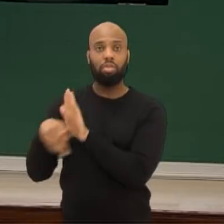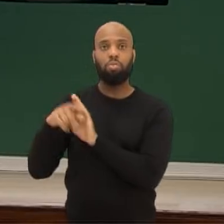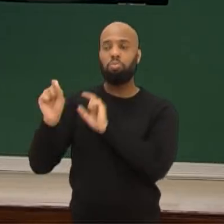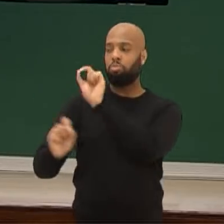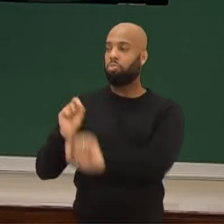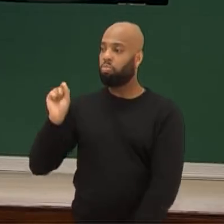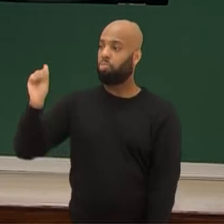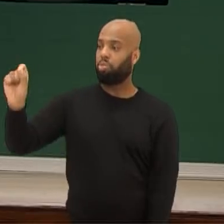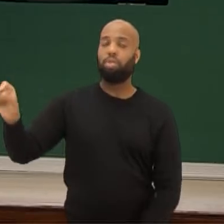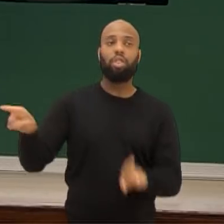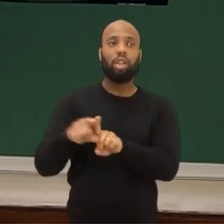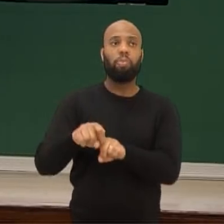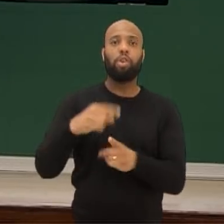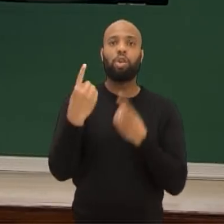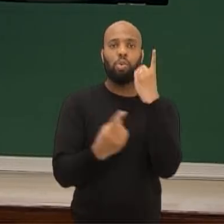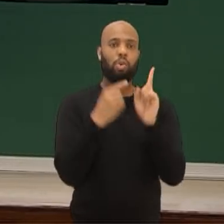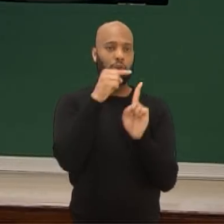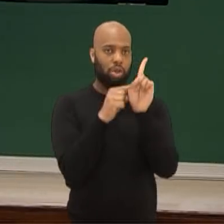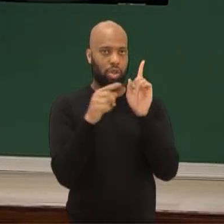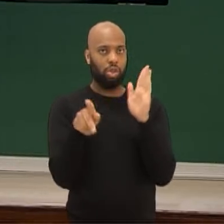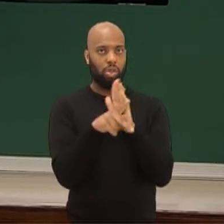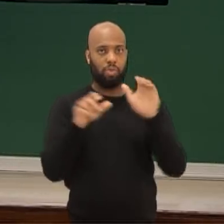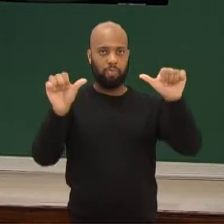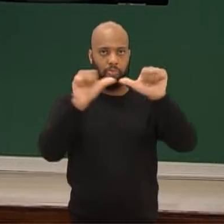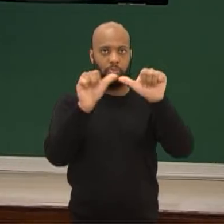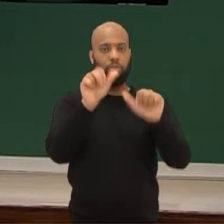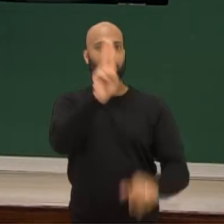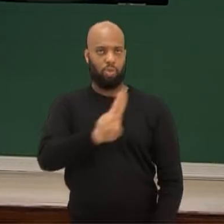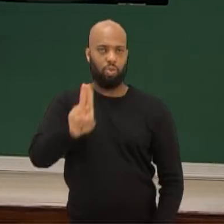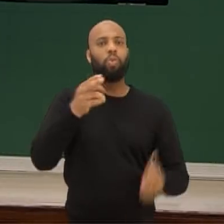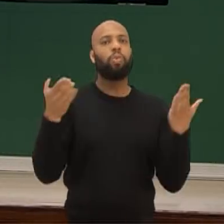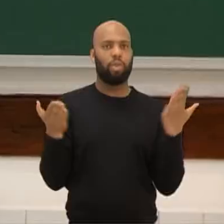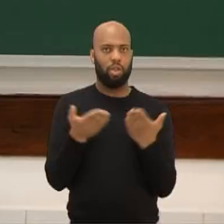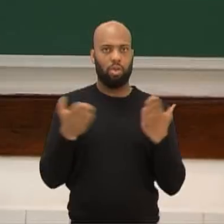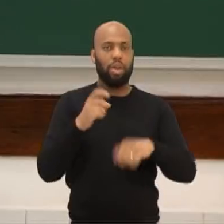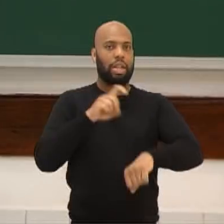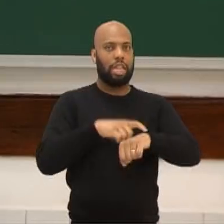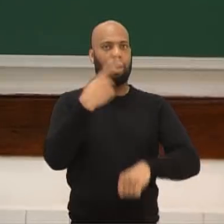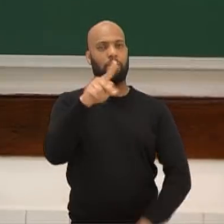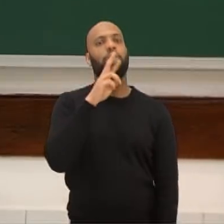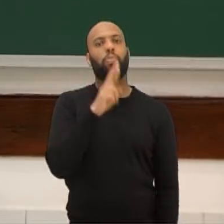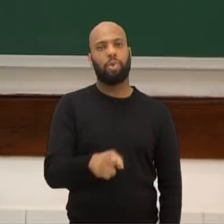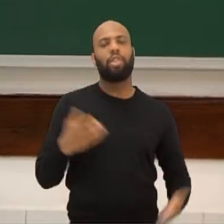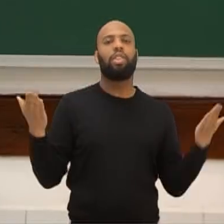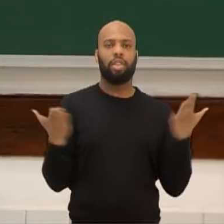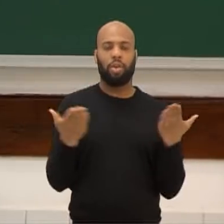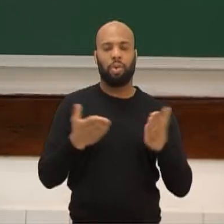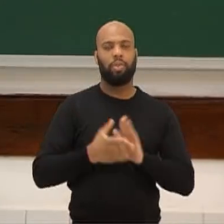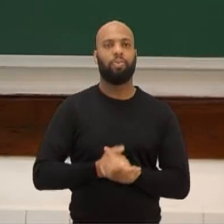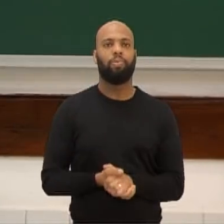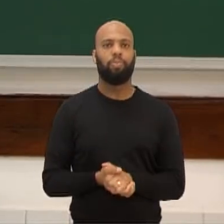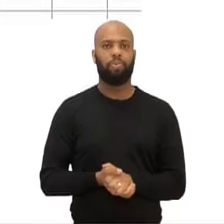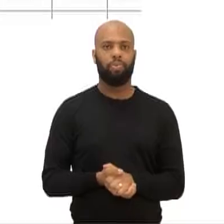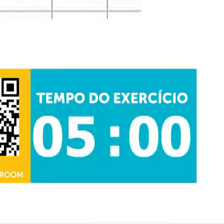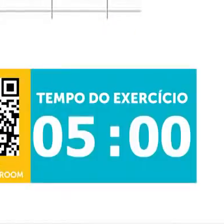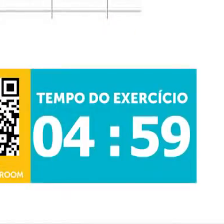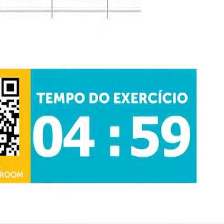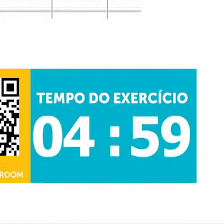o ponto e qual é o tipo de simetria utilizado. Um tempo para vocês identificarem.